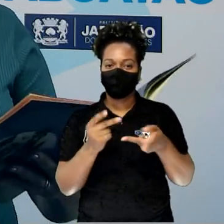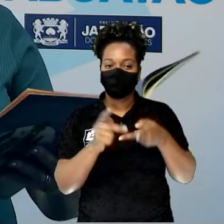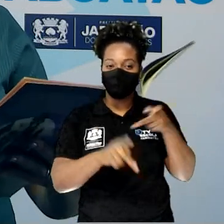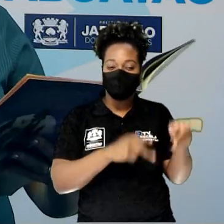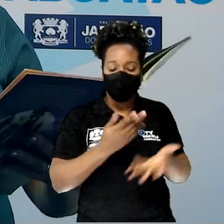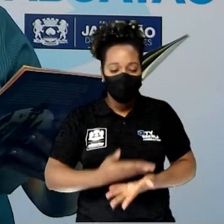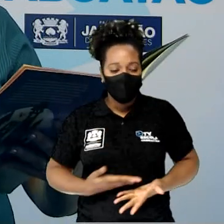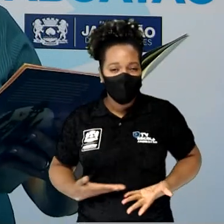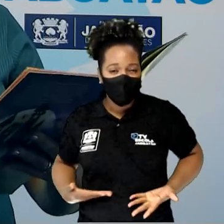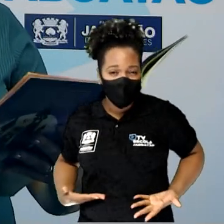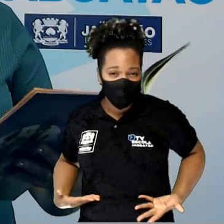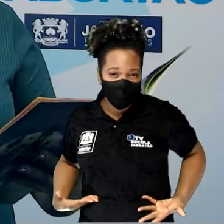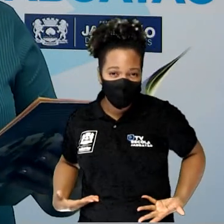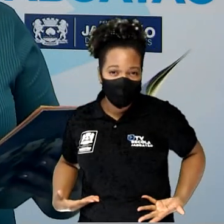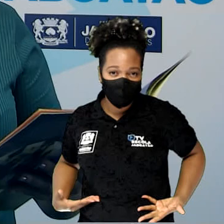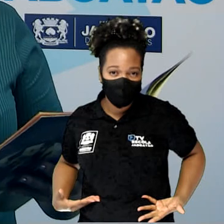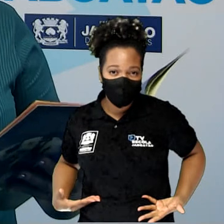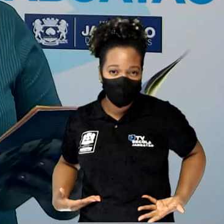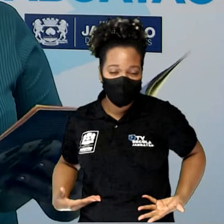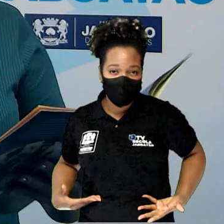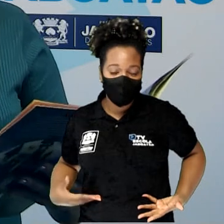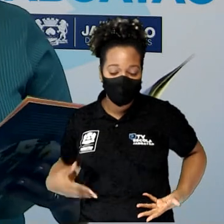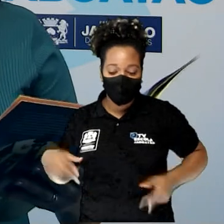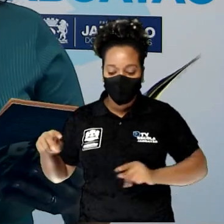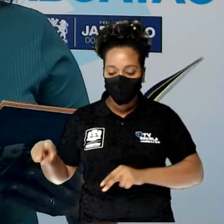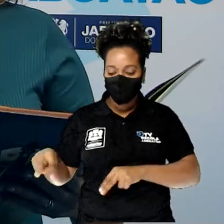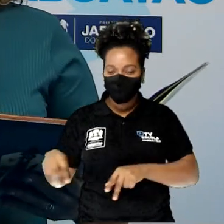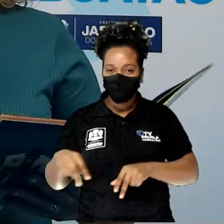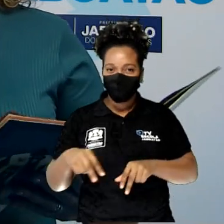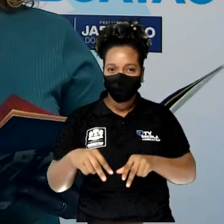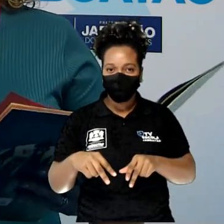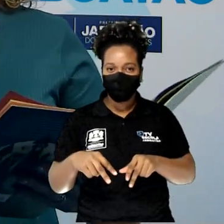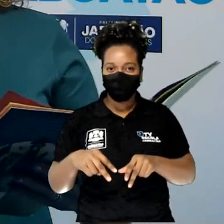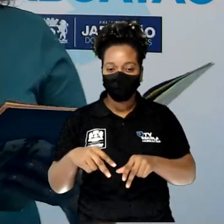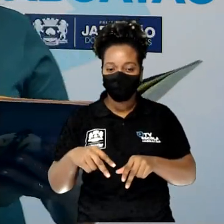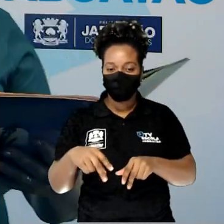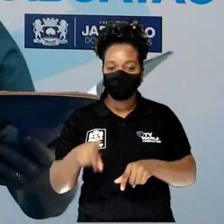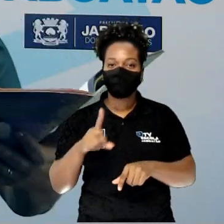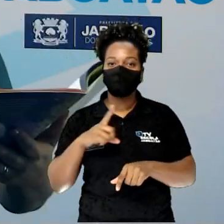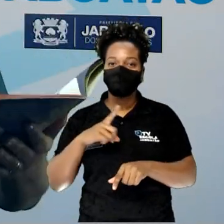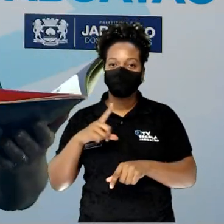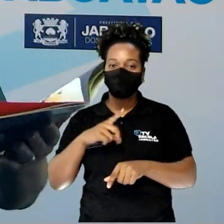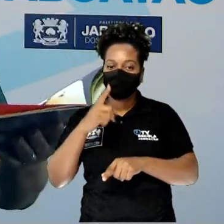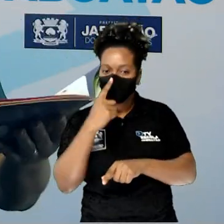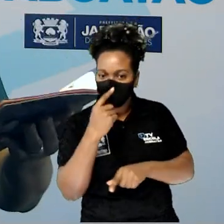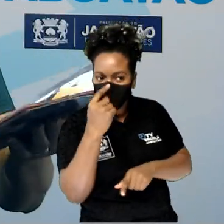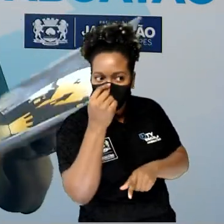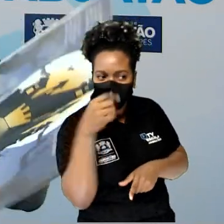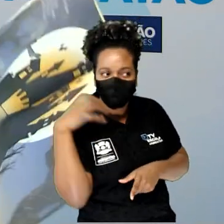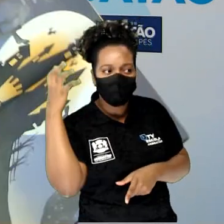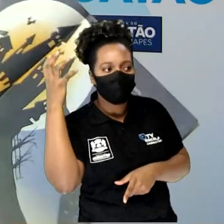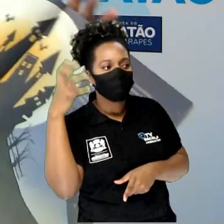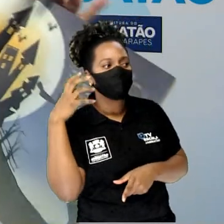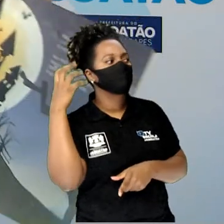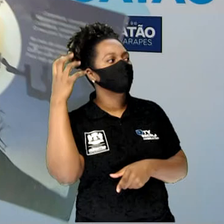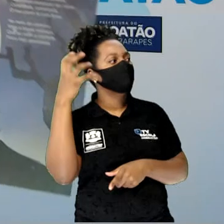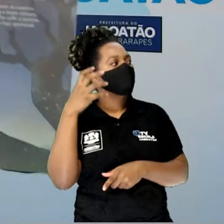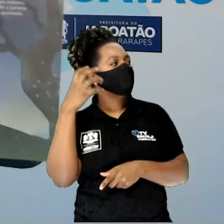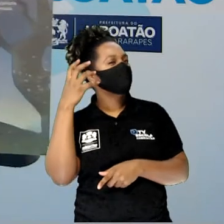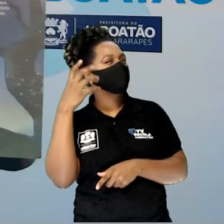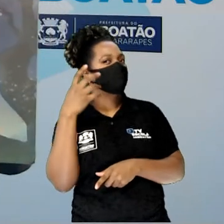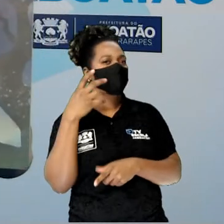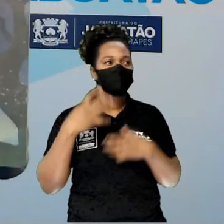com fome. No meio do caminho vivia a bruxa malvada, que ao ouvir a cantoria ficou